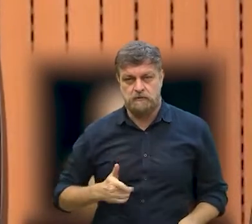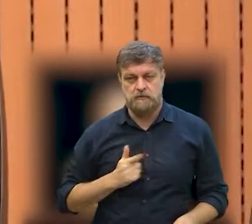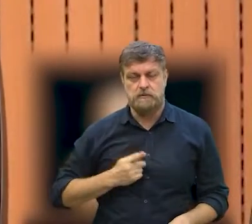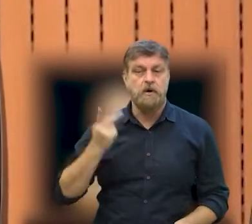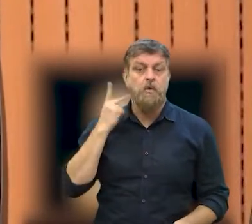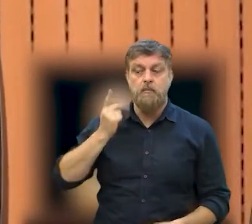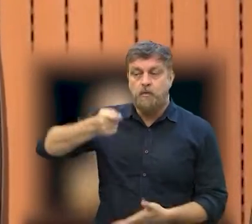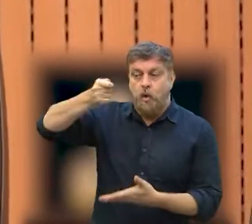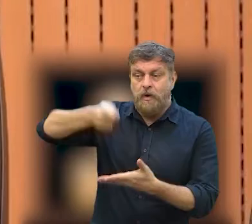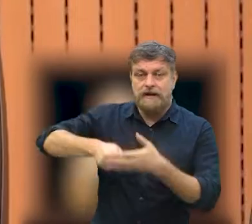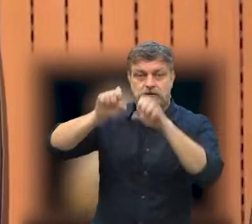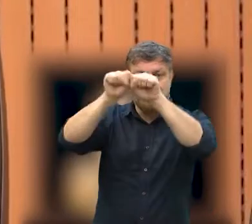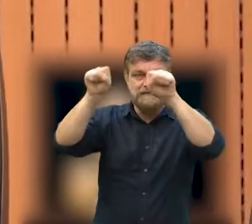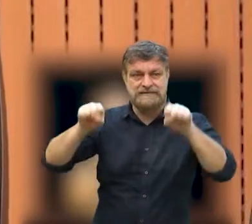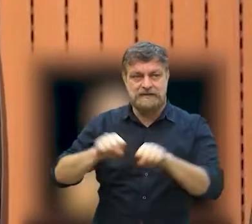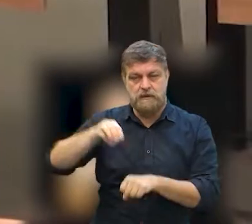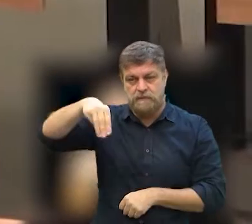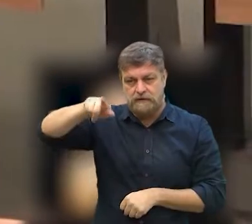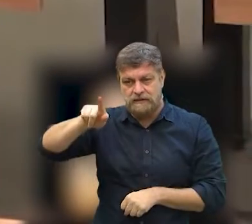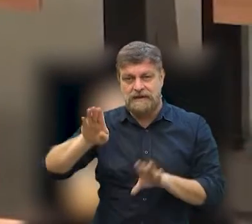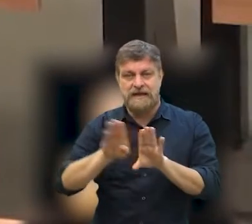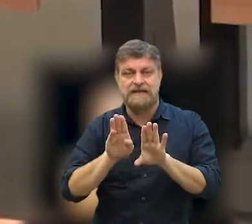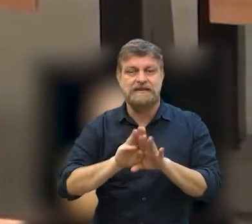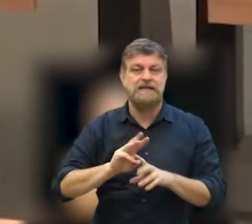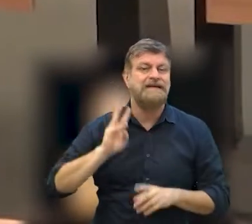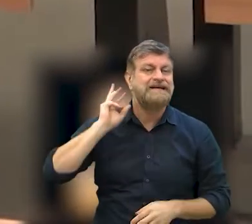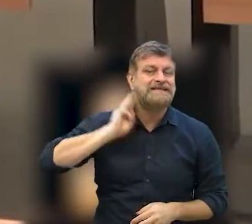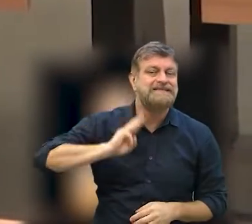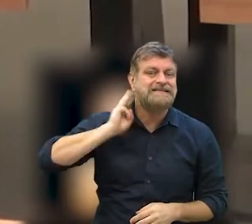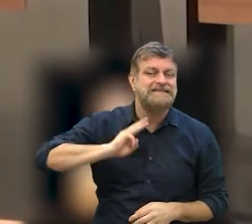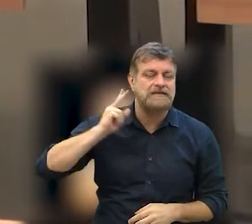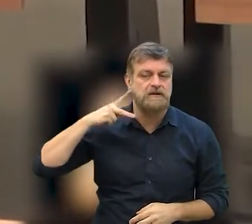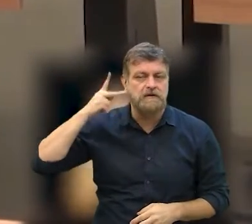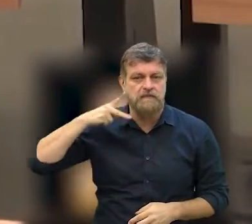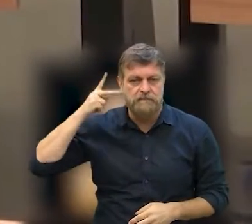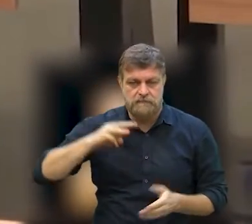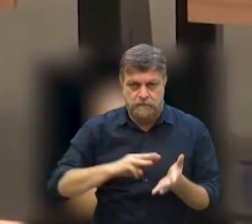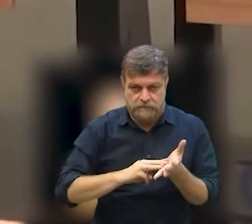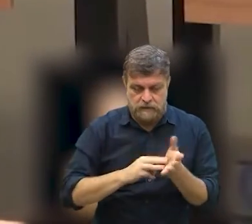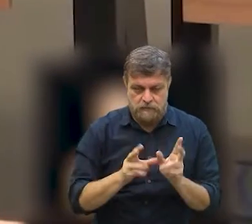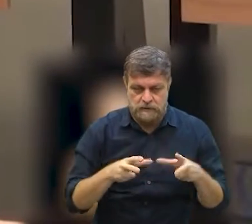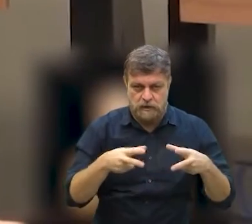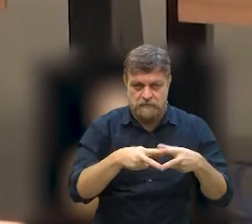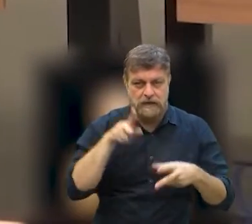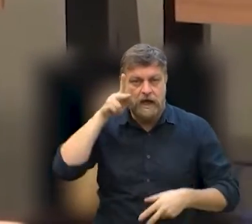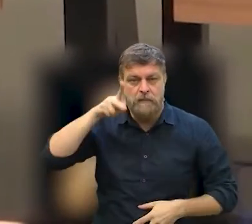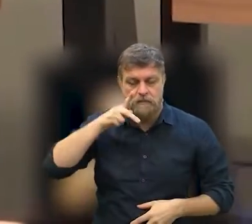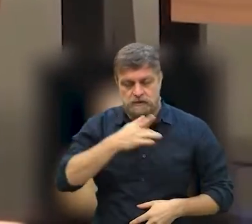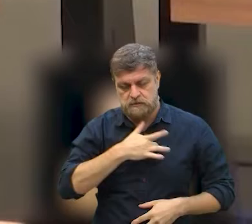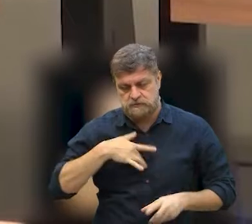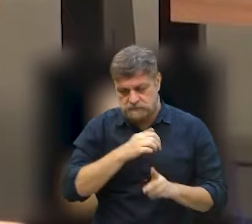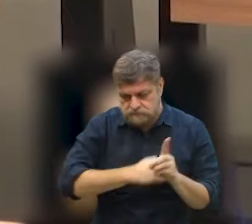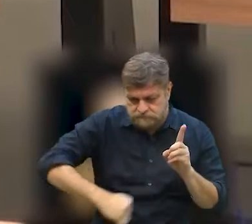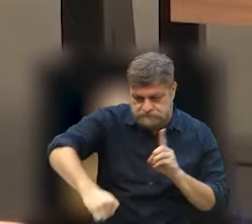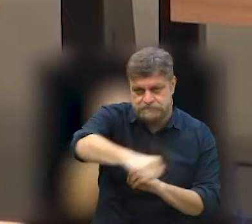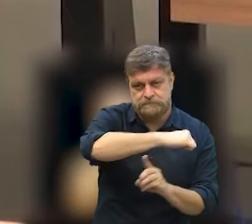o procurador da Rede Mário Gatti e o vereador membro da Comissão de Política Social e Saúde da Câmara,